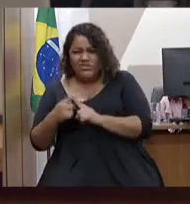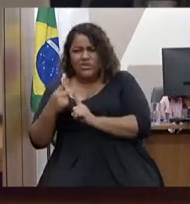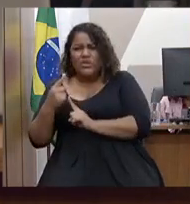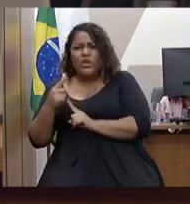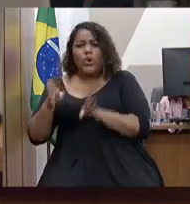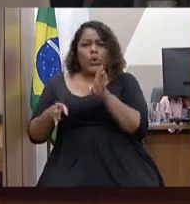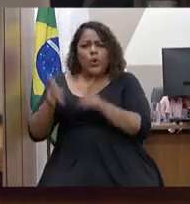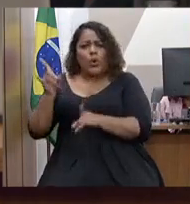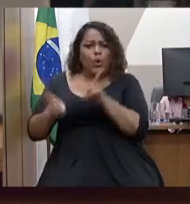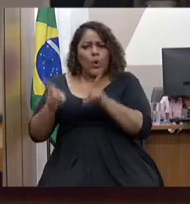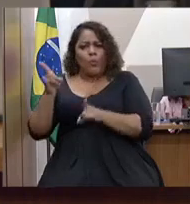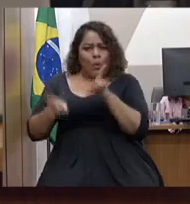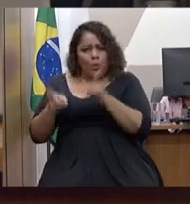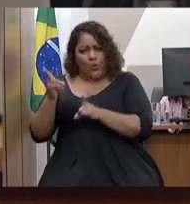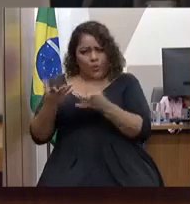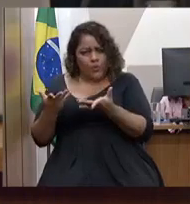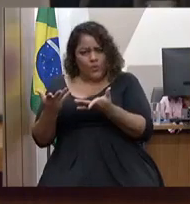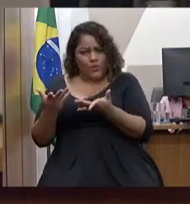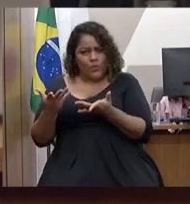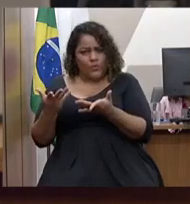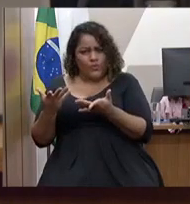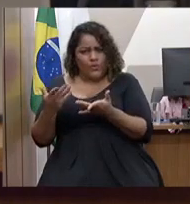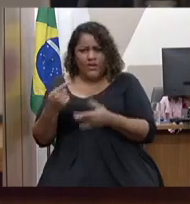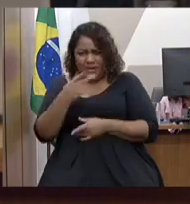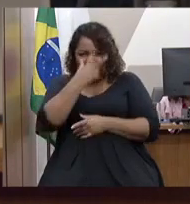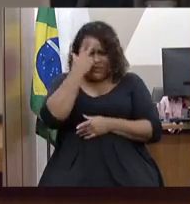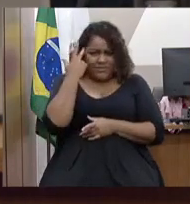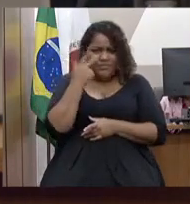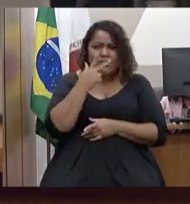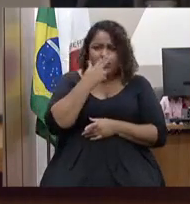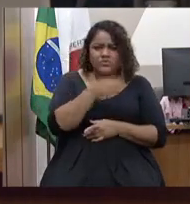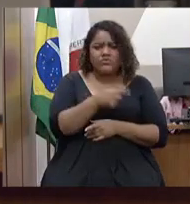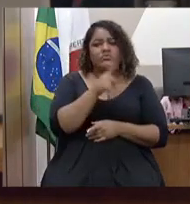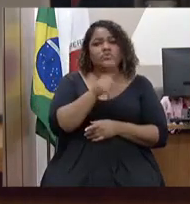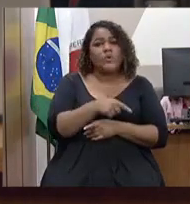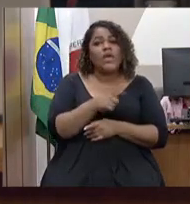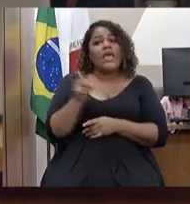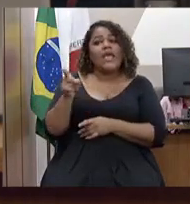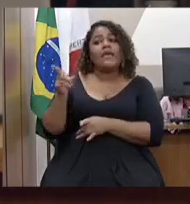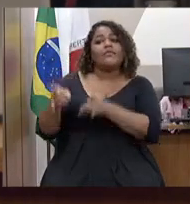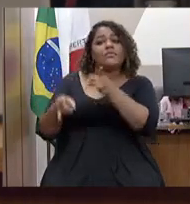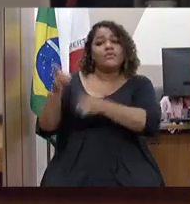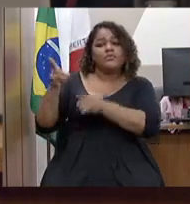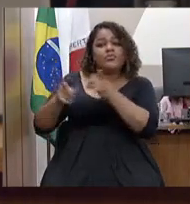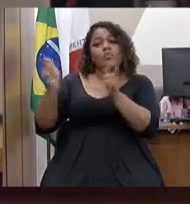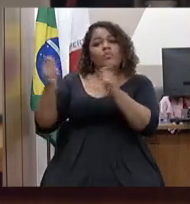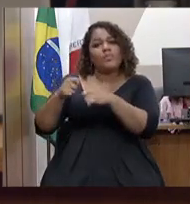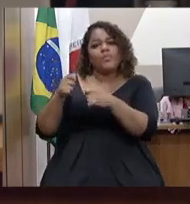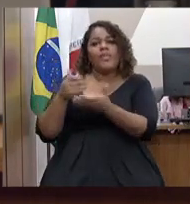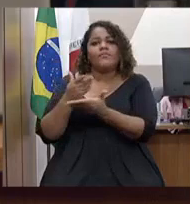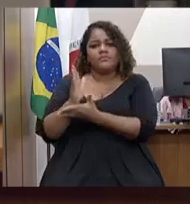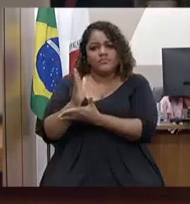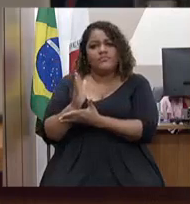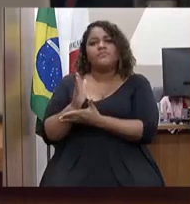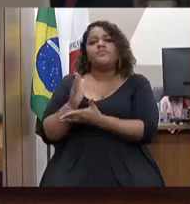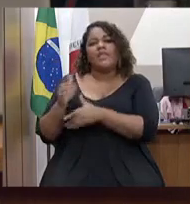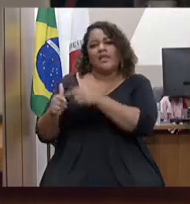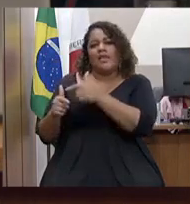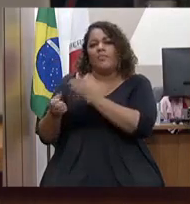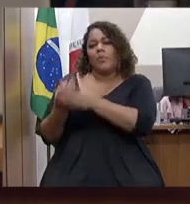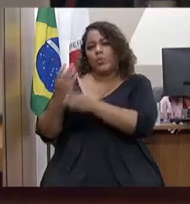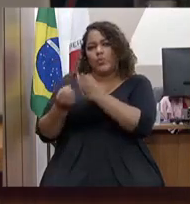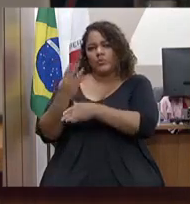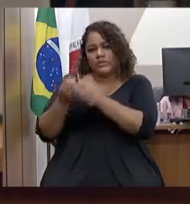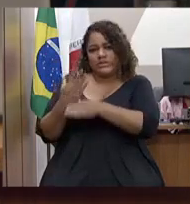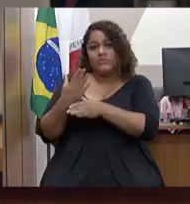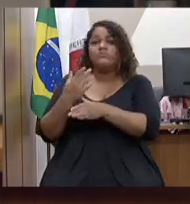e fazer dela né um meio de produção e eles têm a conscientização que nós podemos né coincidir a tecnologia